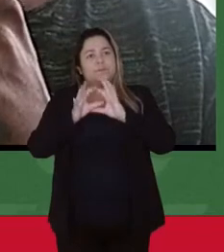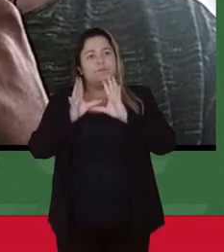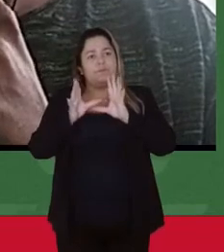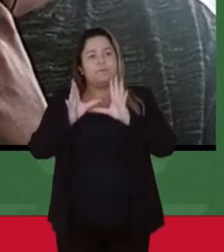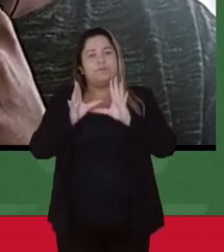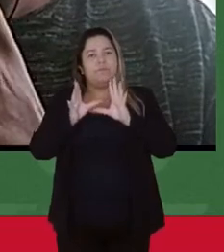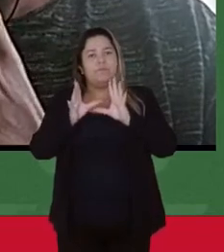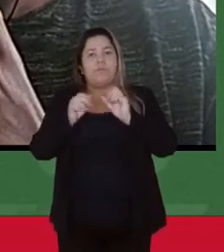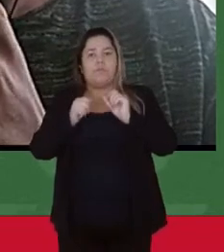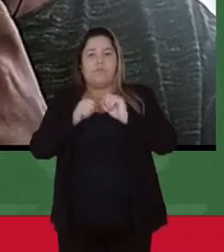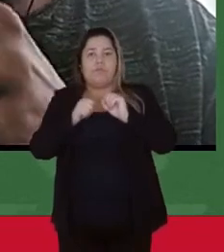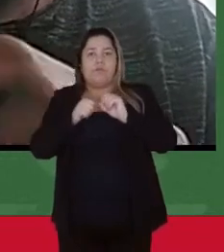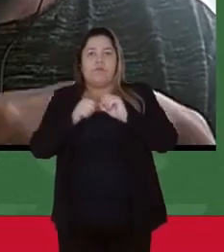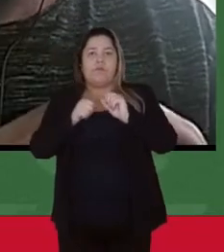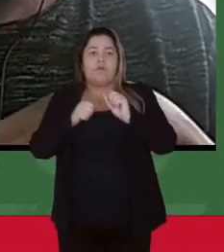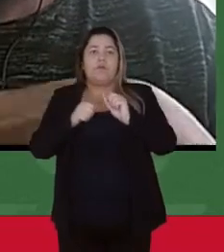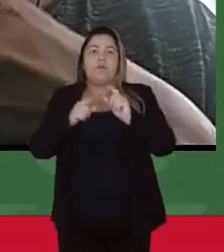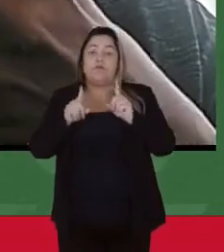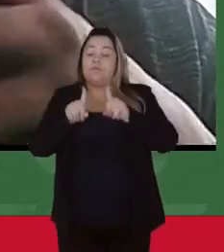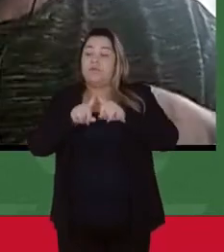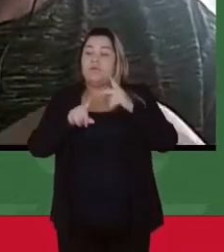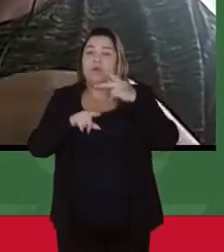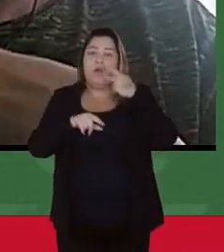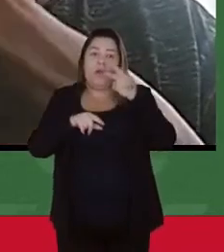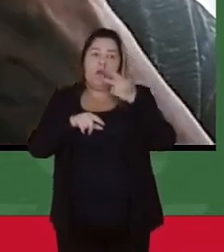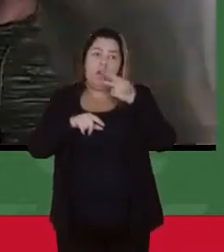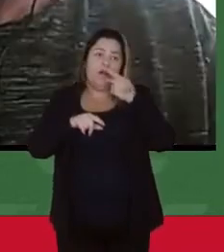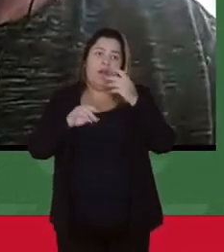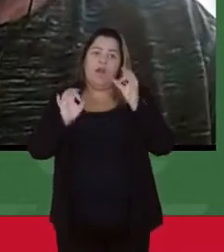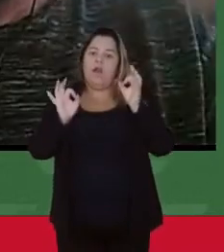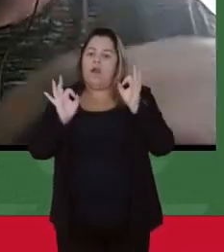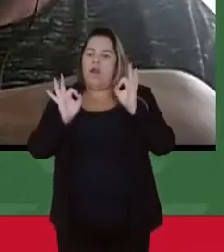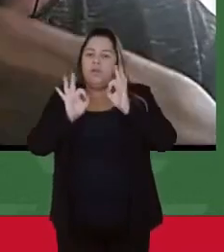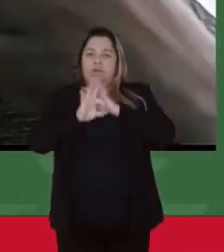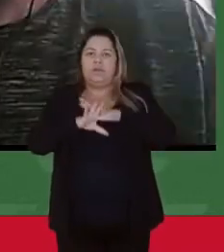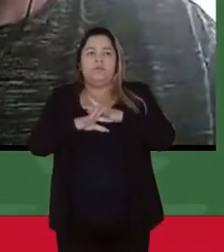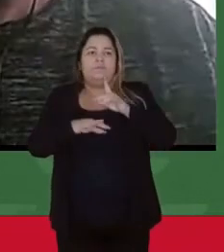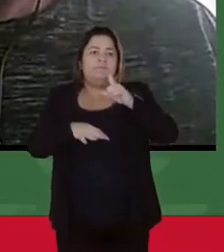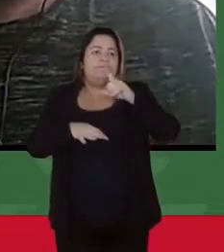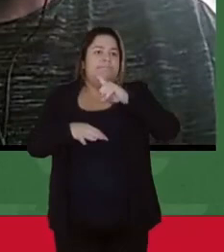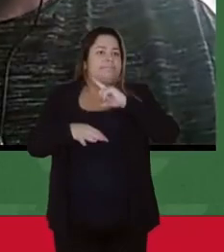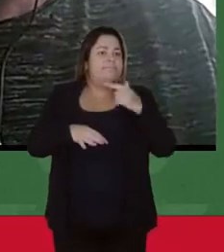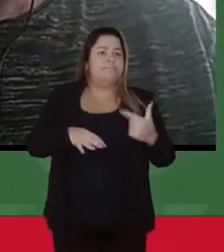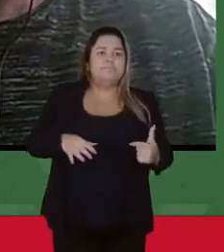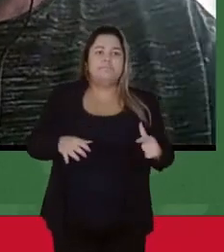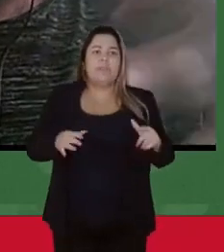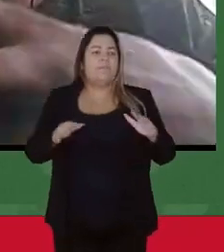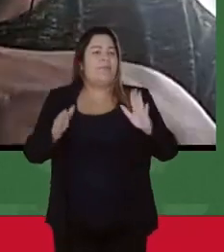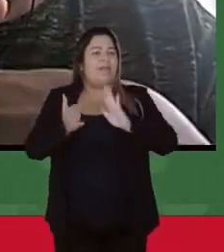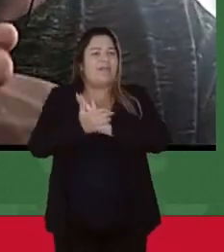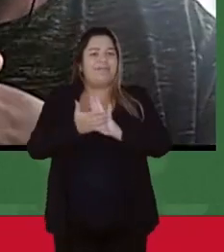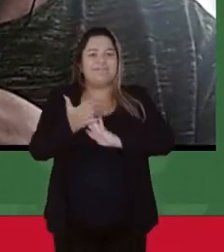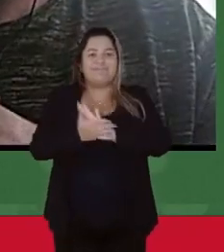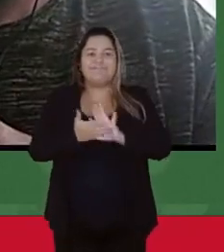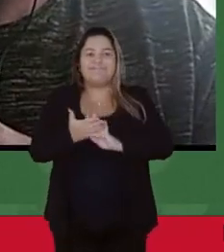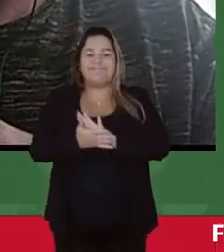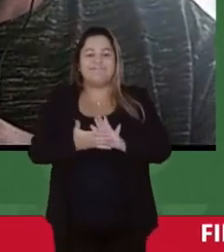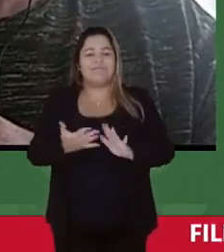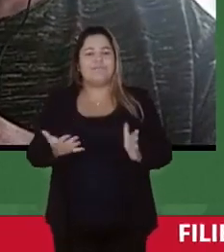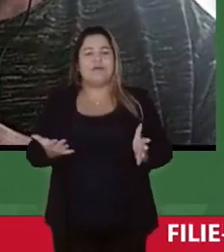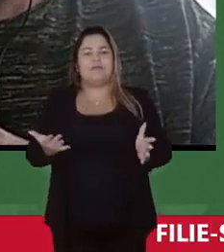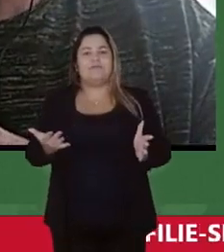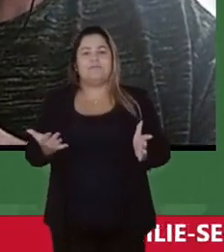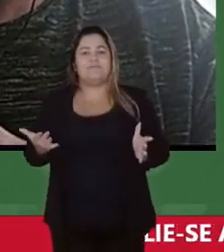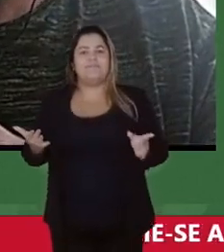Oni também disse, hoje está tudo acabado, hoje a gente não tem política nenhuma, não tem nada, né? Na verdade é isso.